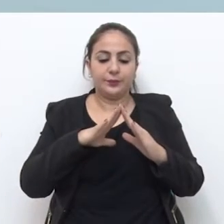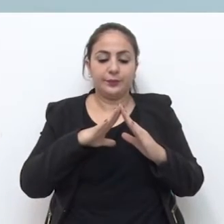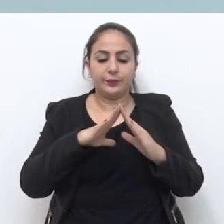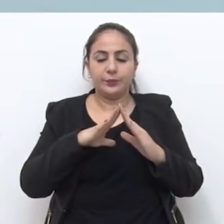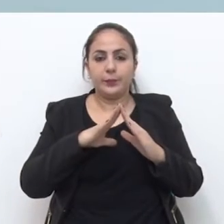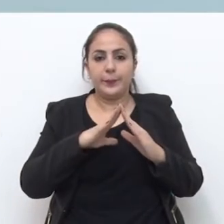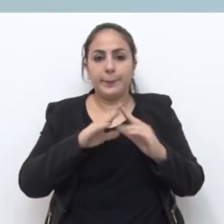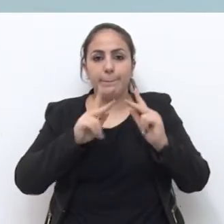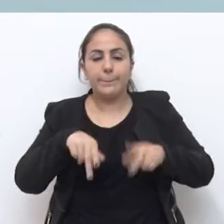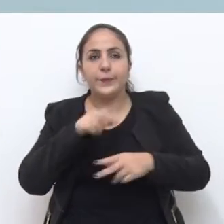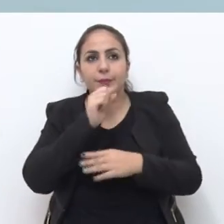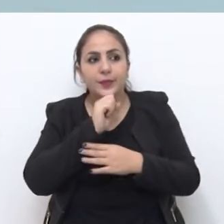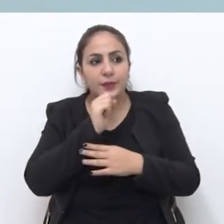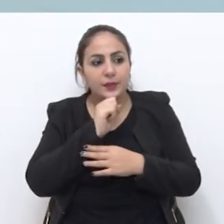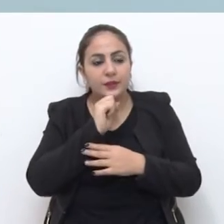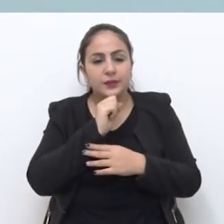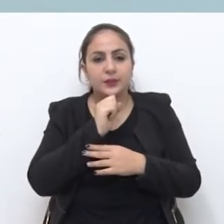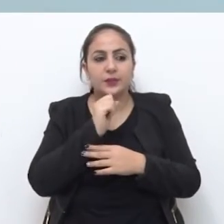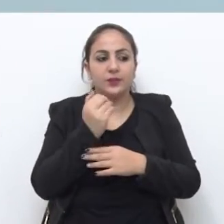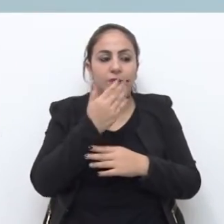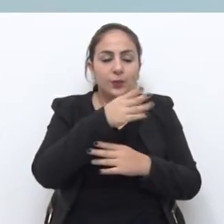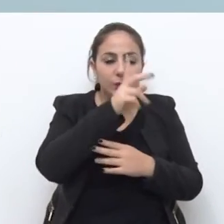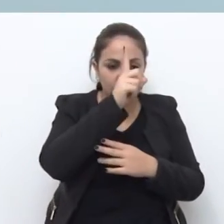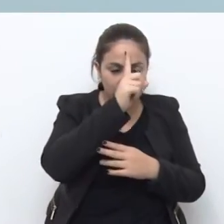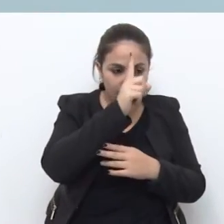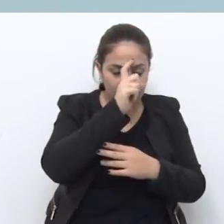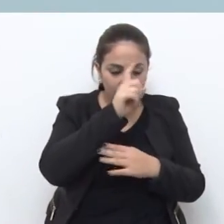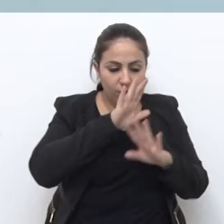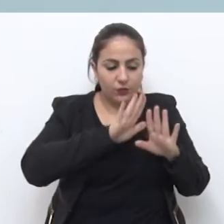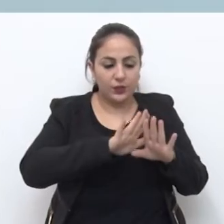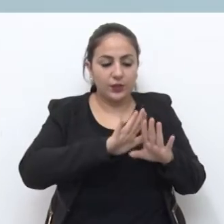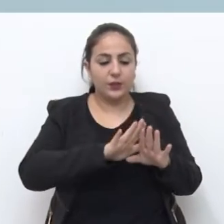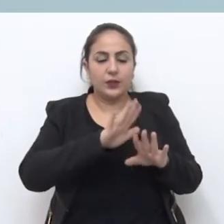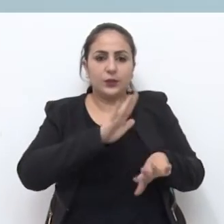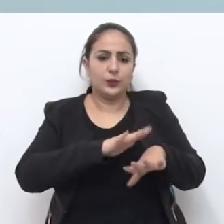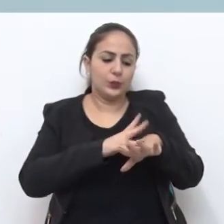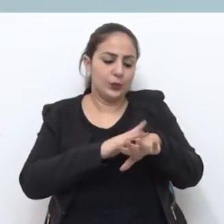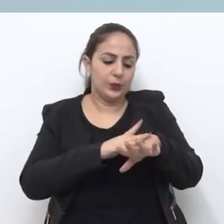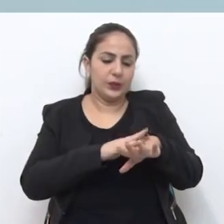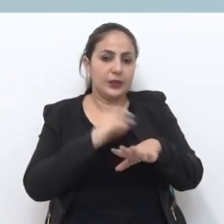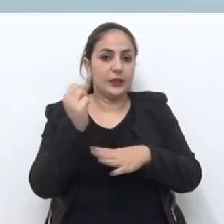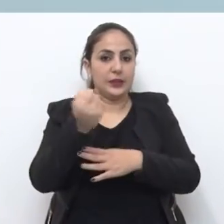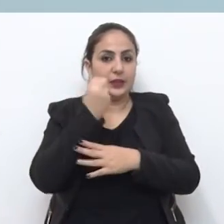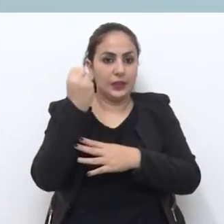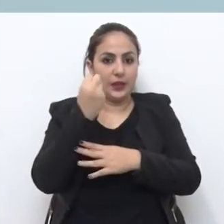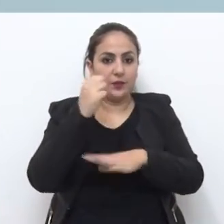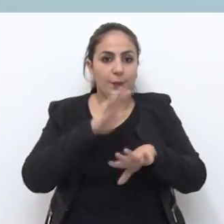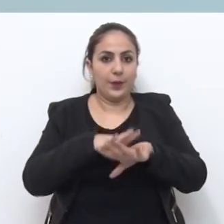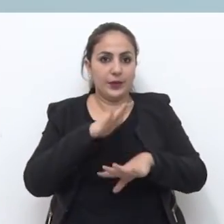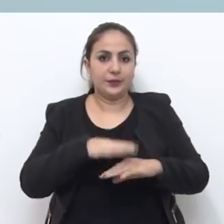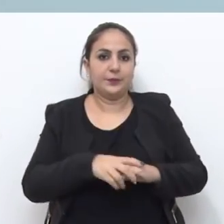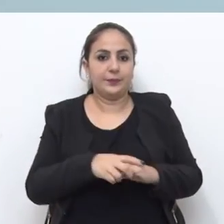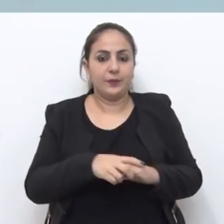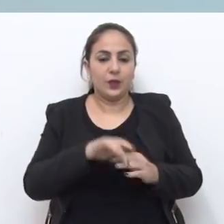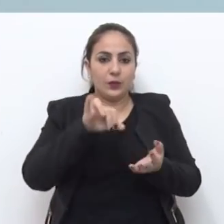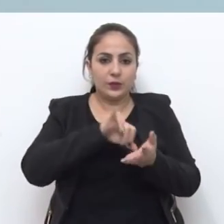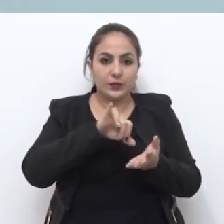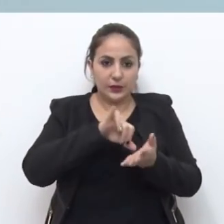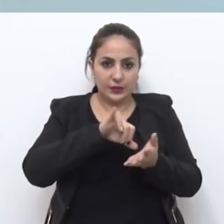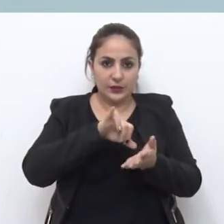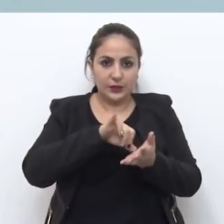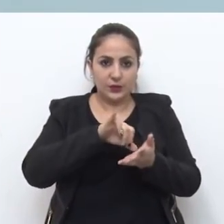casa. O idoso semidependente acaba indo para o hospital, ficando mais doente, agravando o problema. Então,